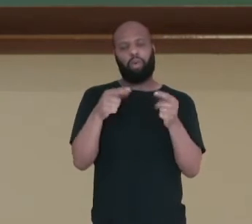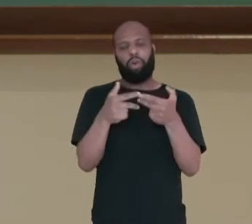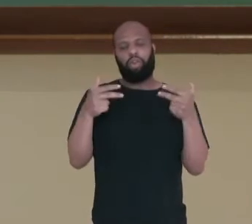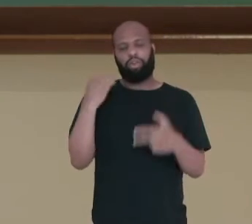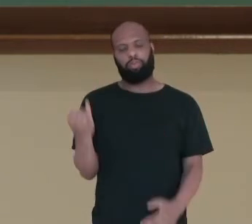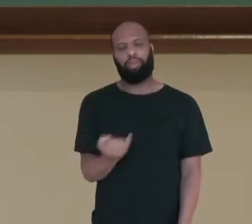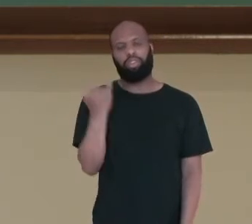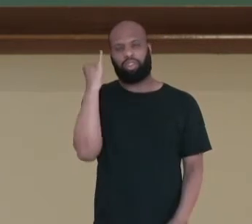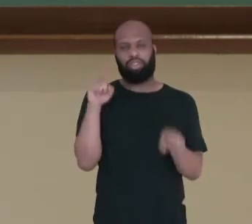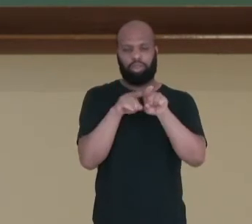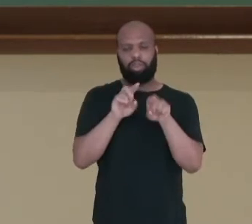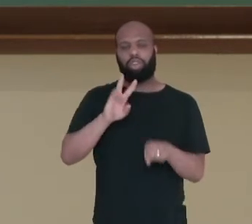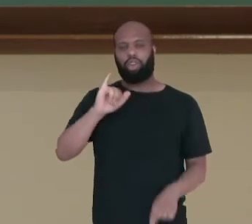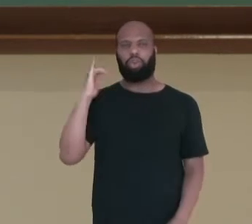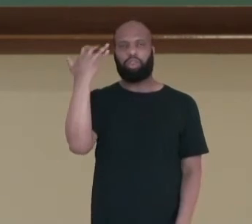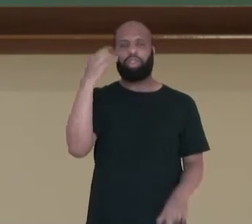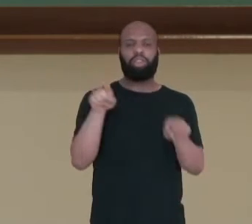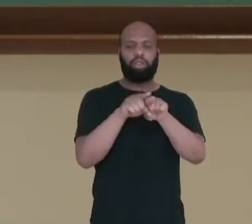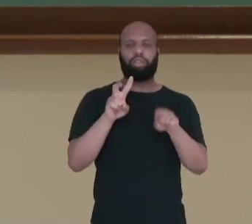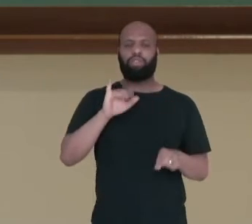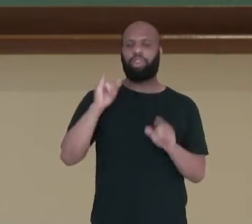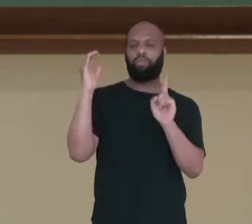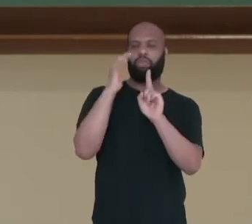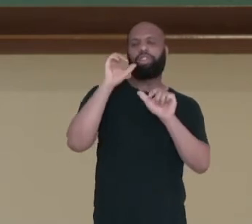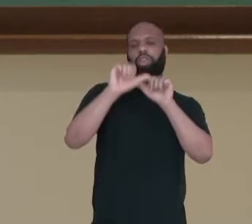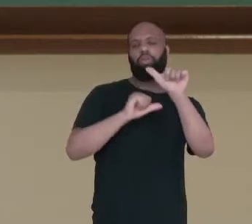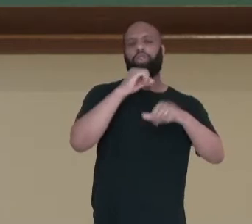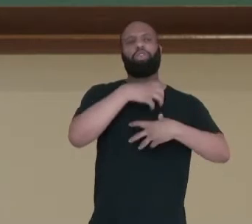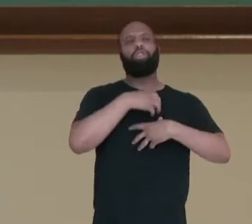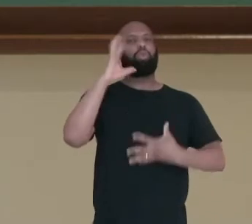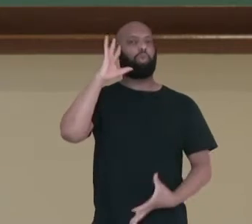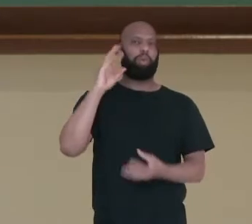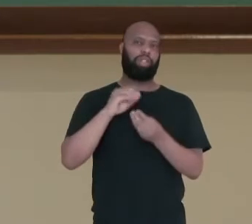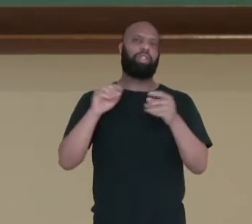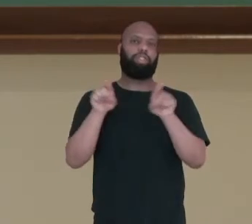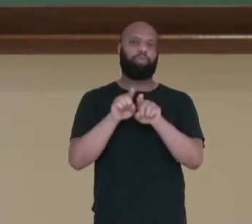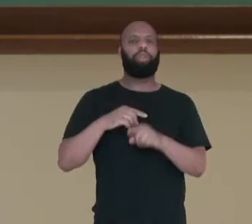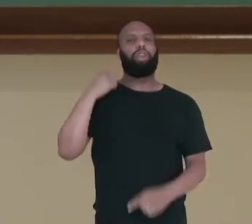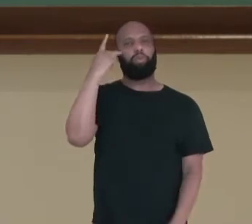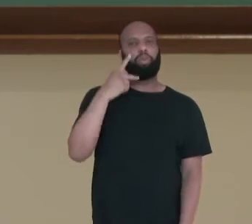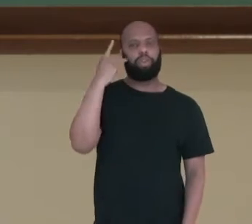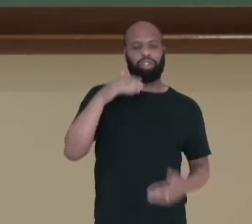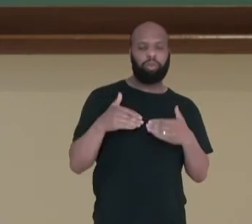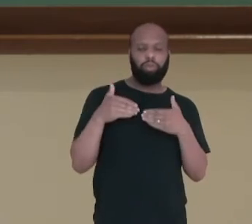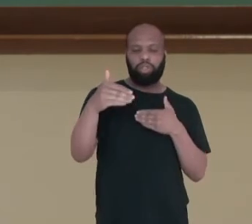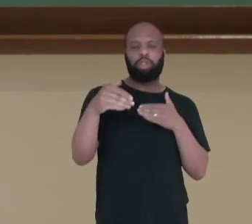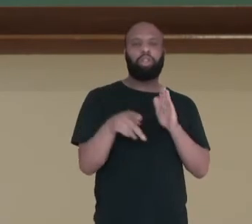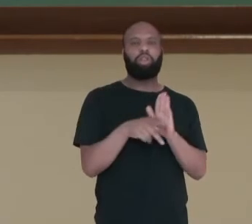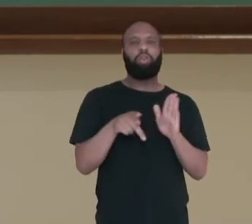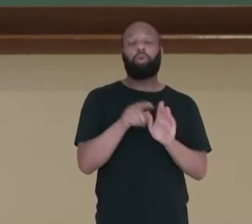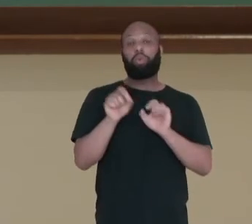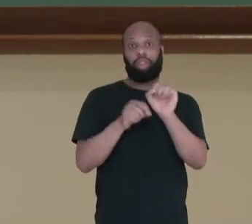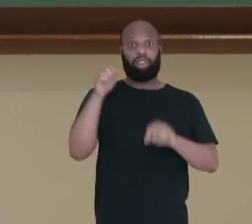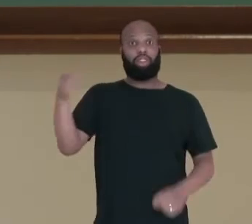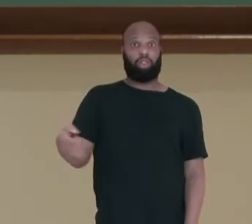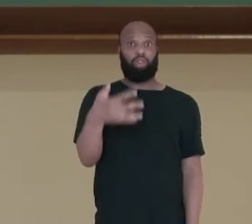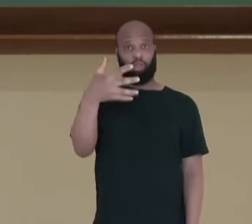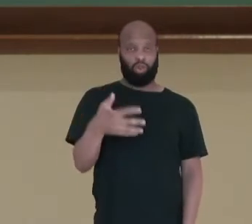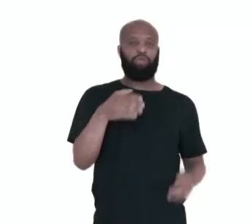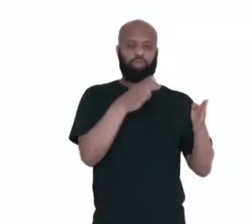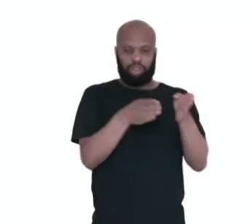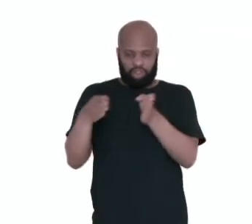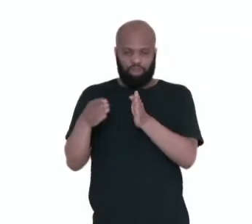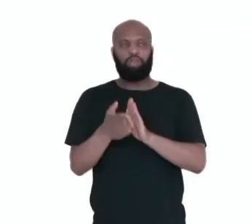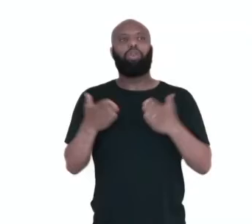muito importante que vai acontecer e vai mudar a forma de se compreender a política a partir da modernidade,